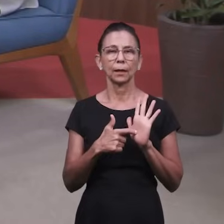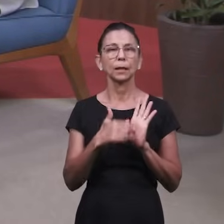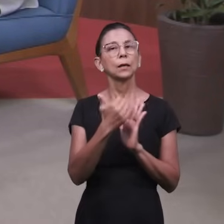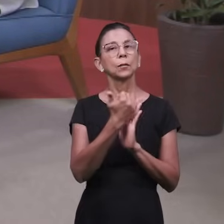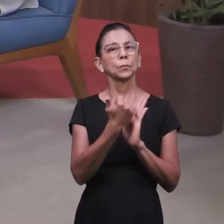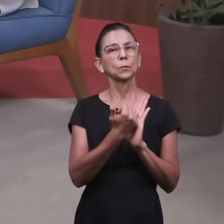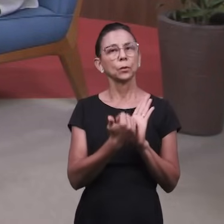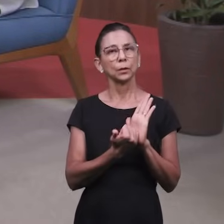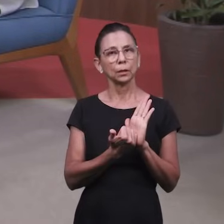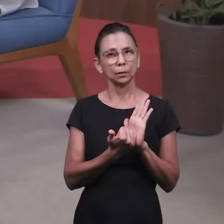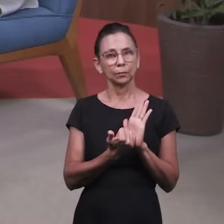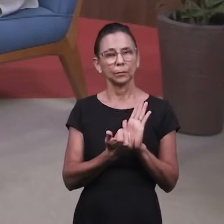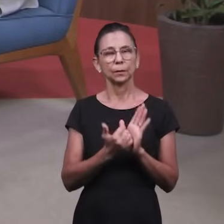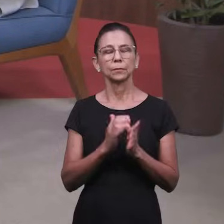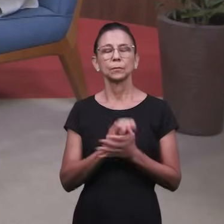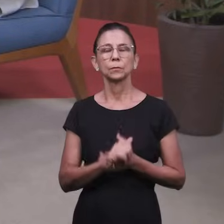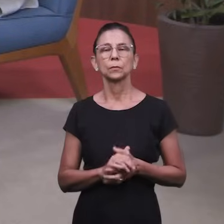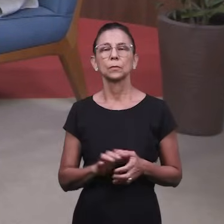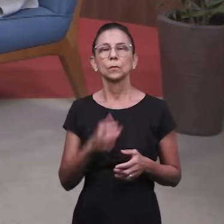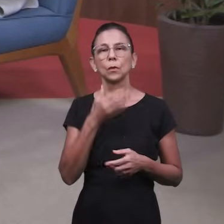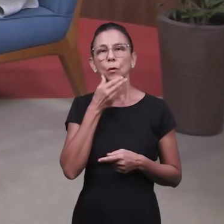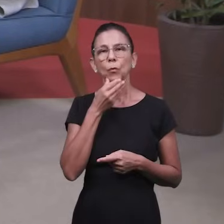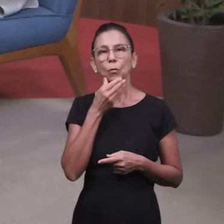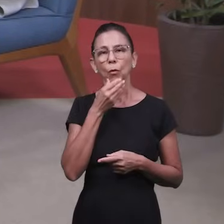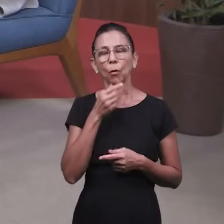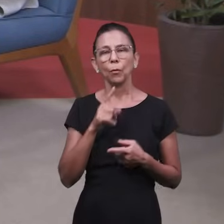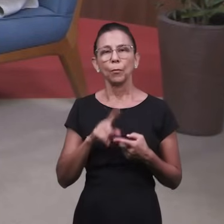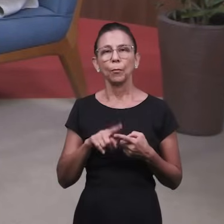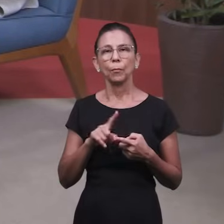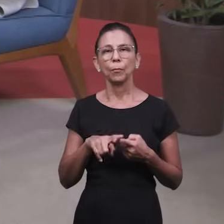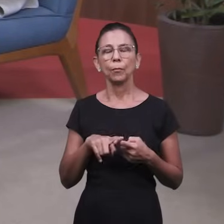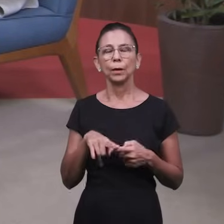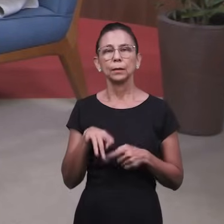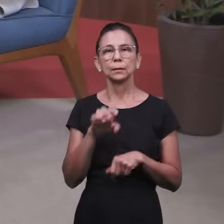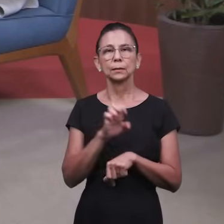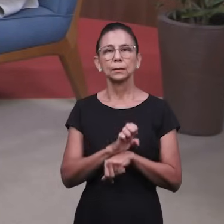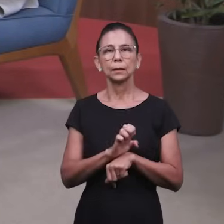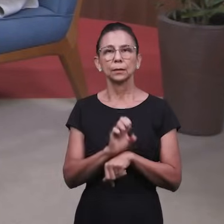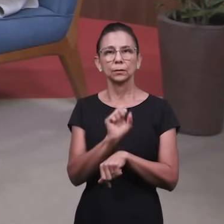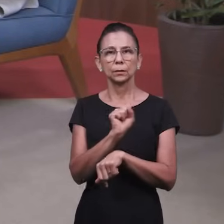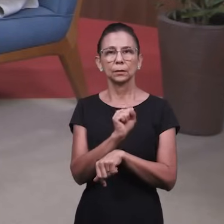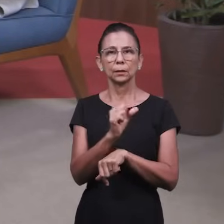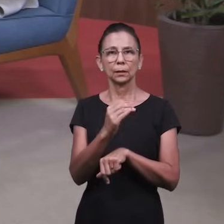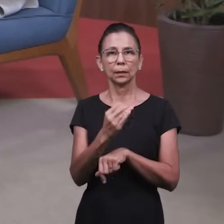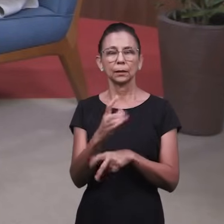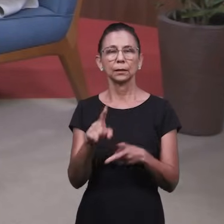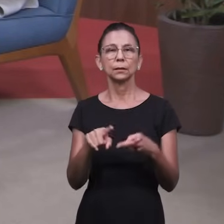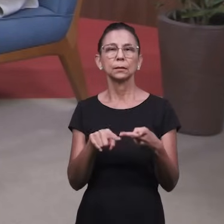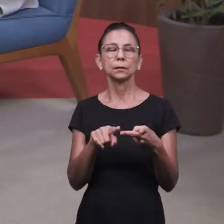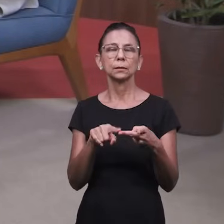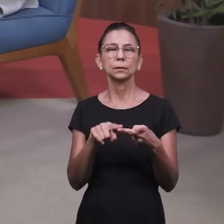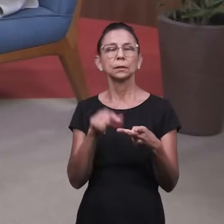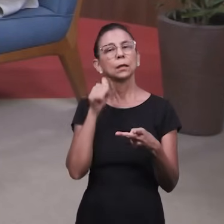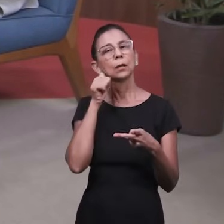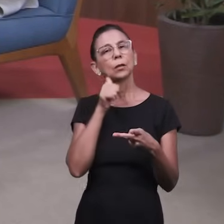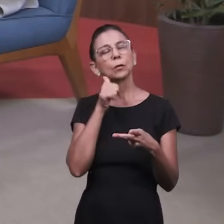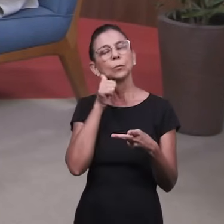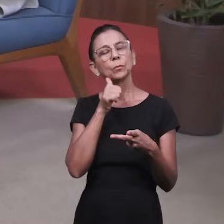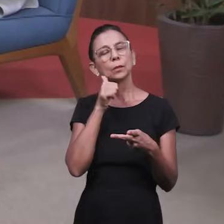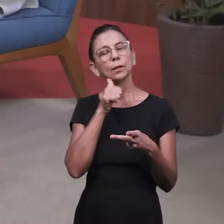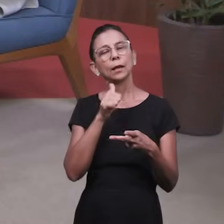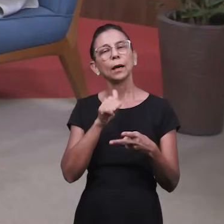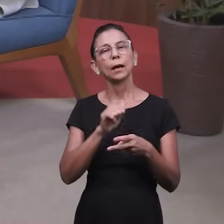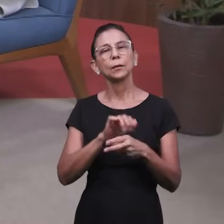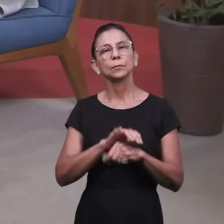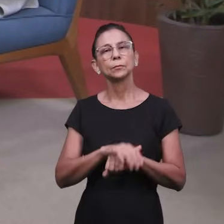nosso programa. Um deles é do nosso irmão Luiz, que é de Palhoça, no estado de Santa Catarina, e o outro da nossa